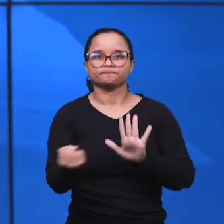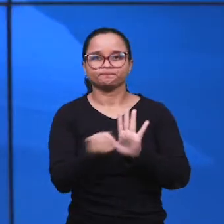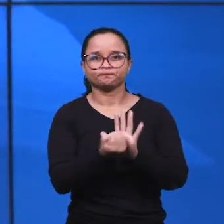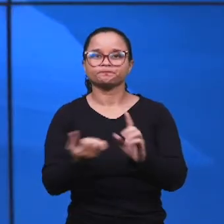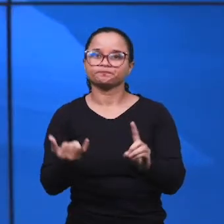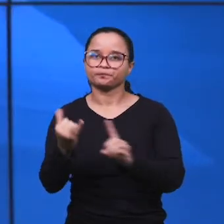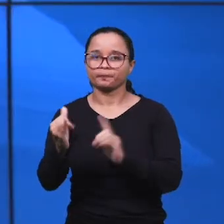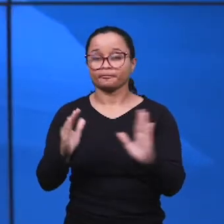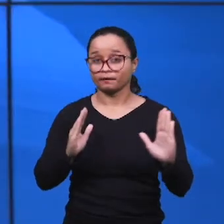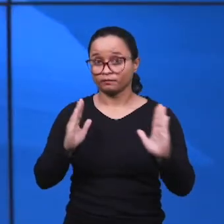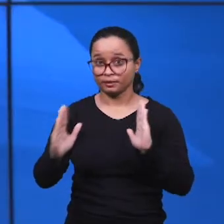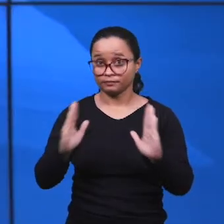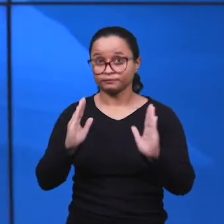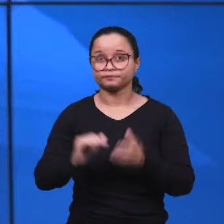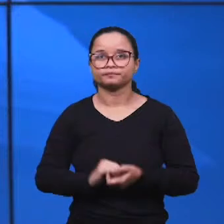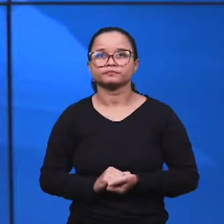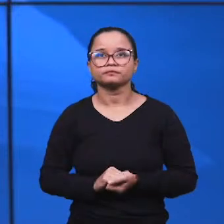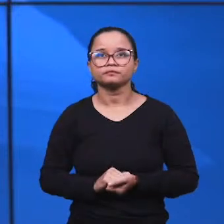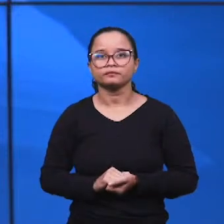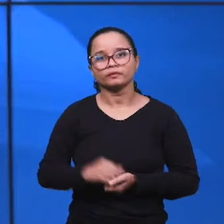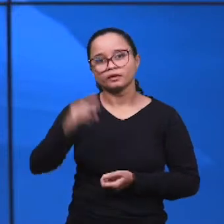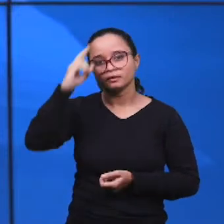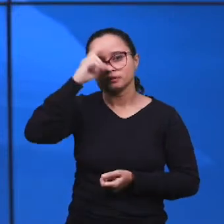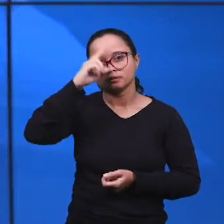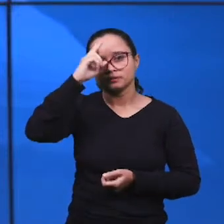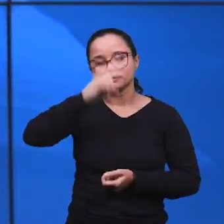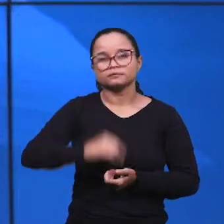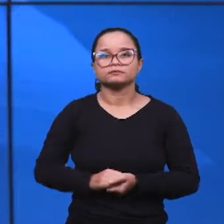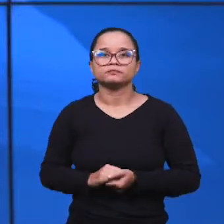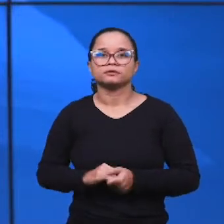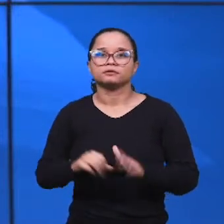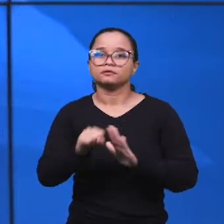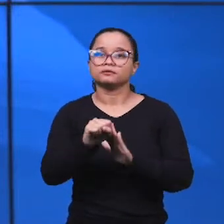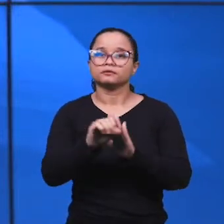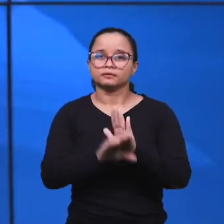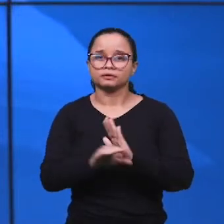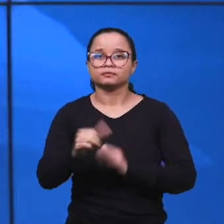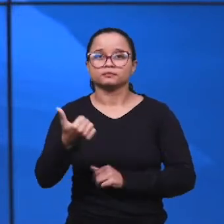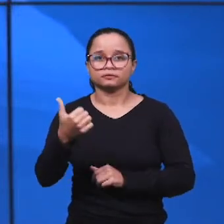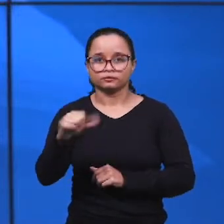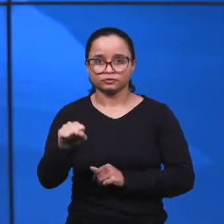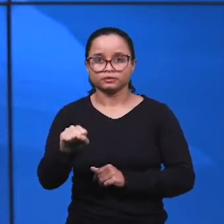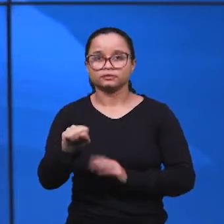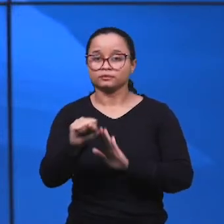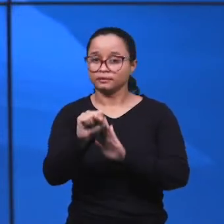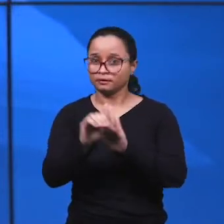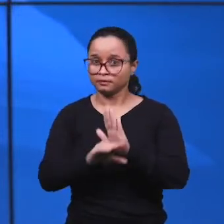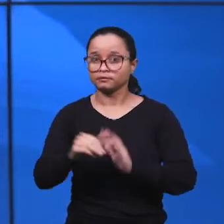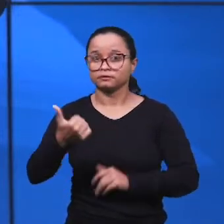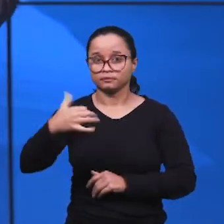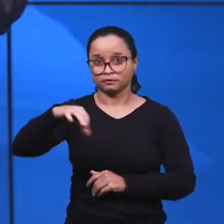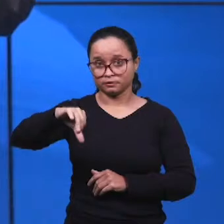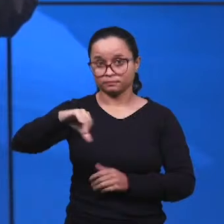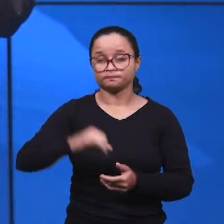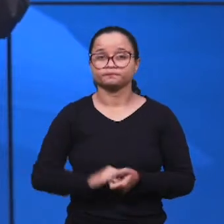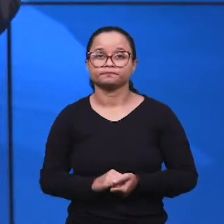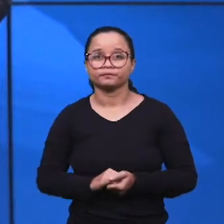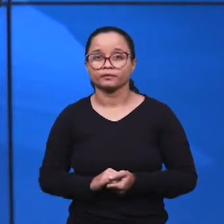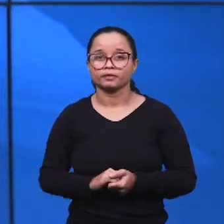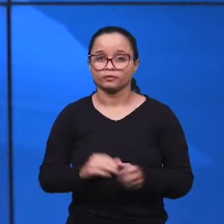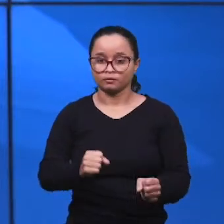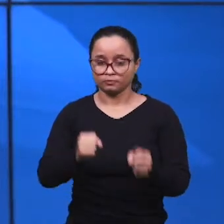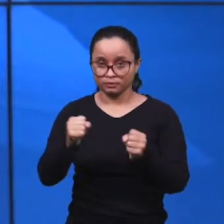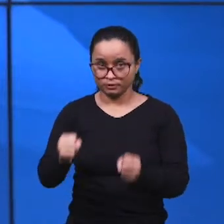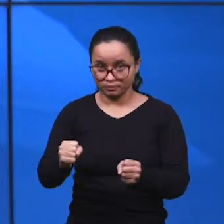no período histórico, do século XVIII, século XIX, que foi um poderoso derramamento